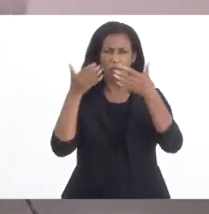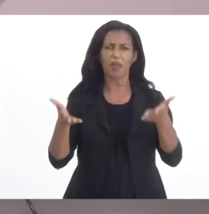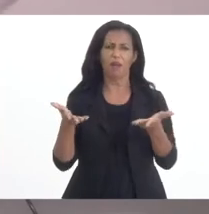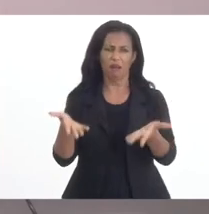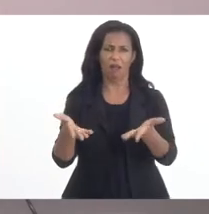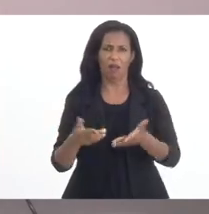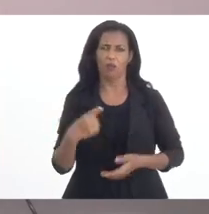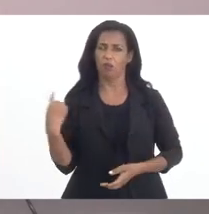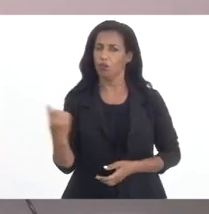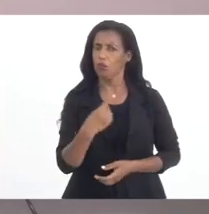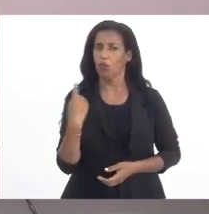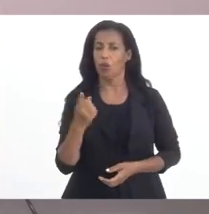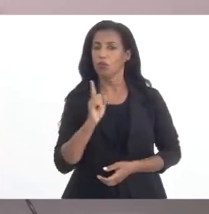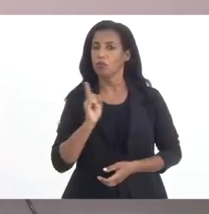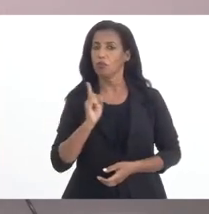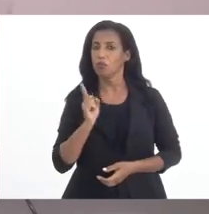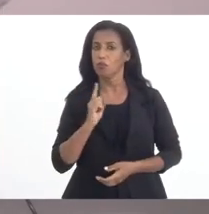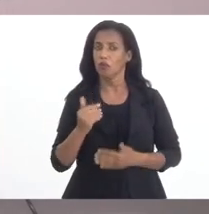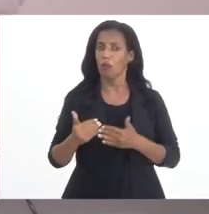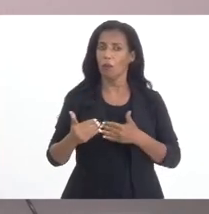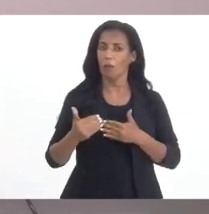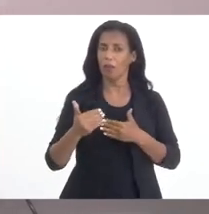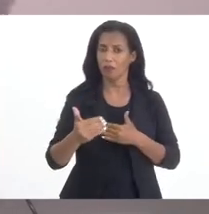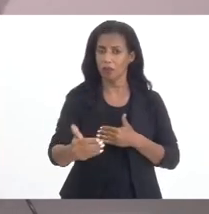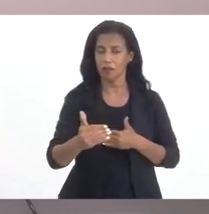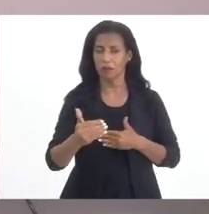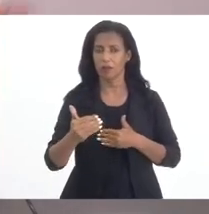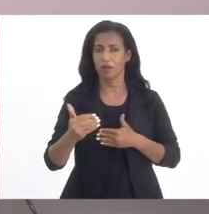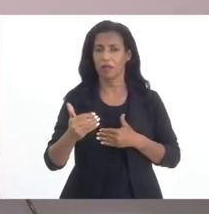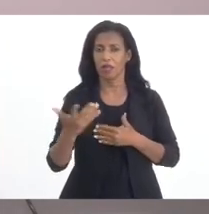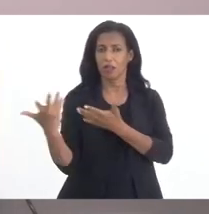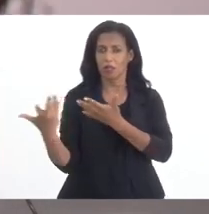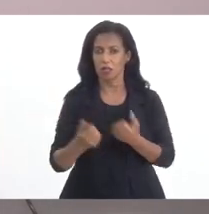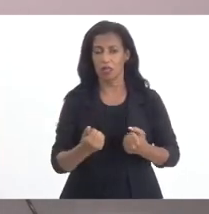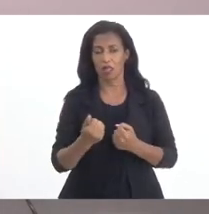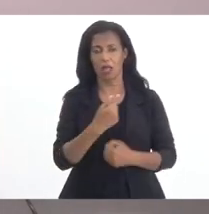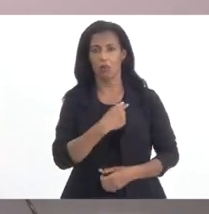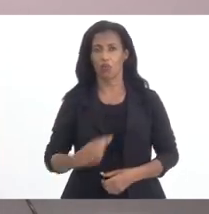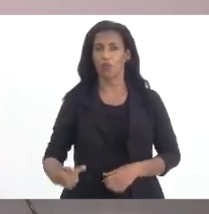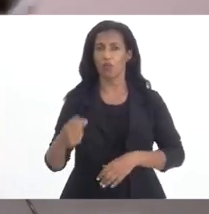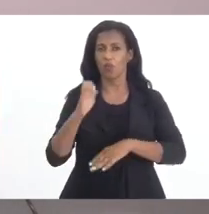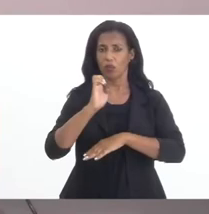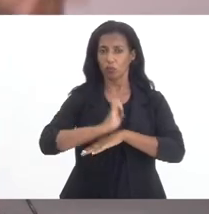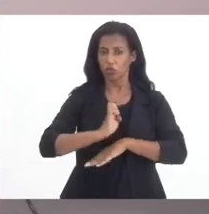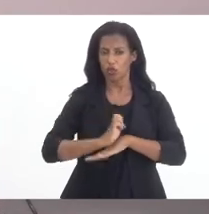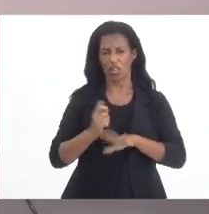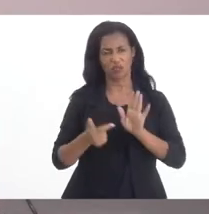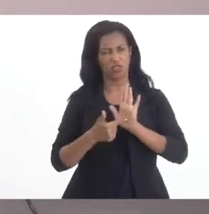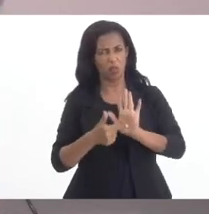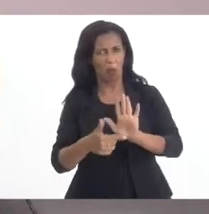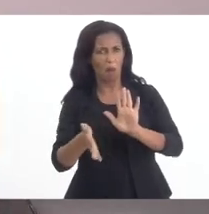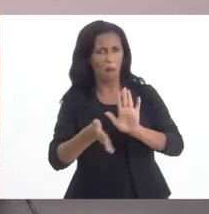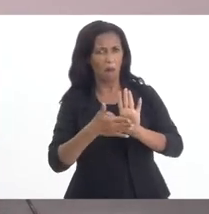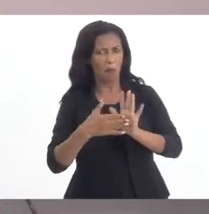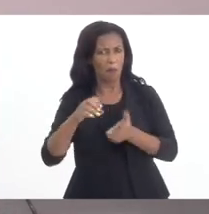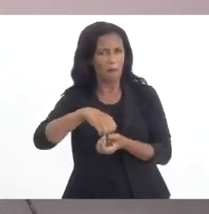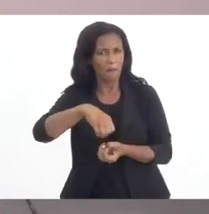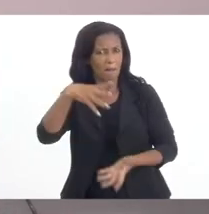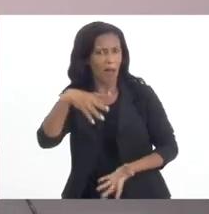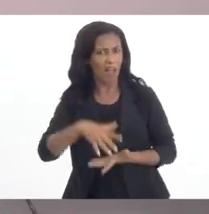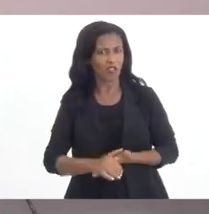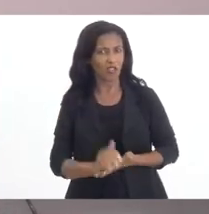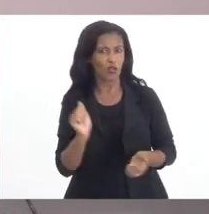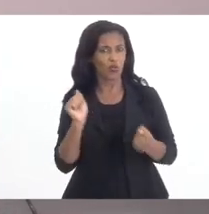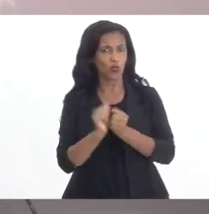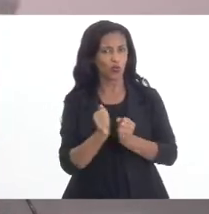isso. Nós não vamos passar a mão na cabeça do governo do Estado de querer apresentar agora uma proposta mágica em